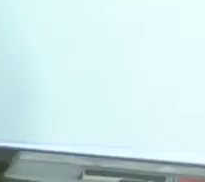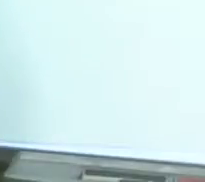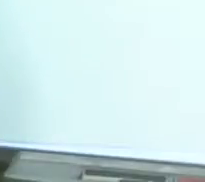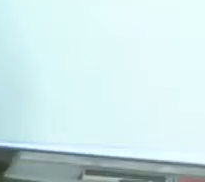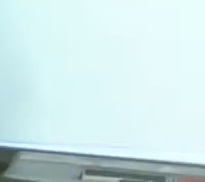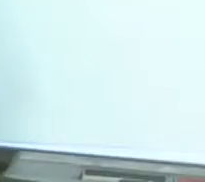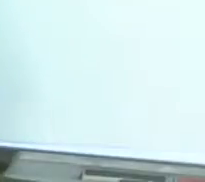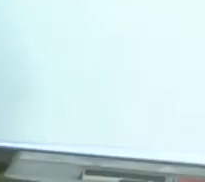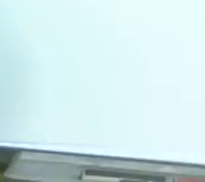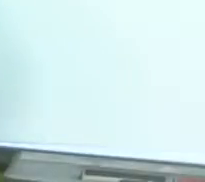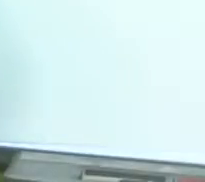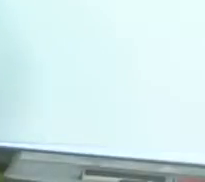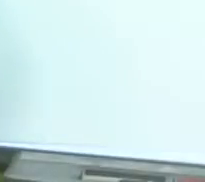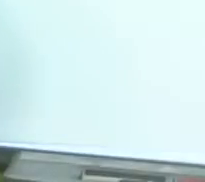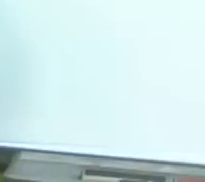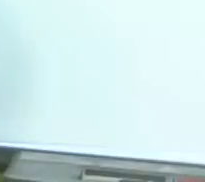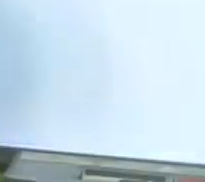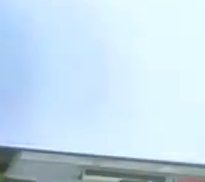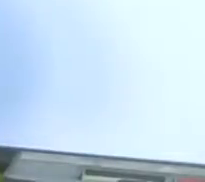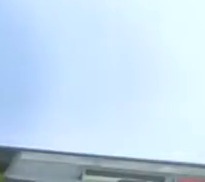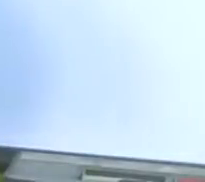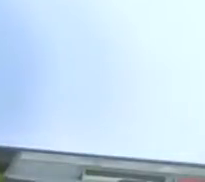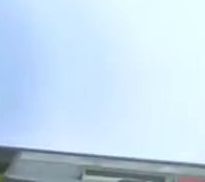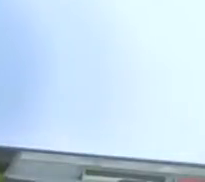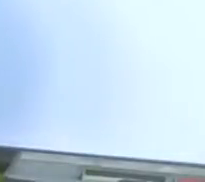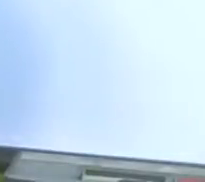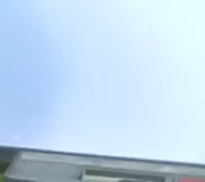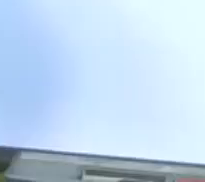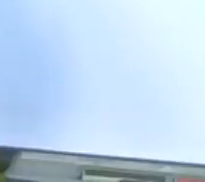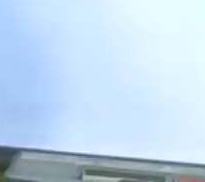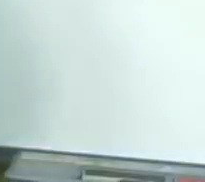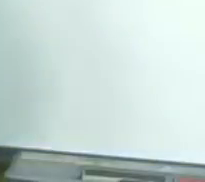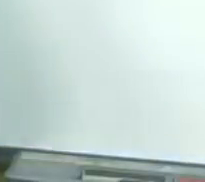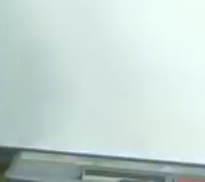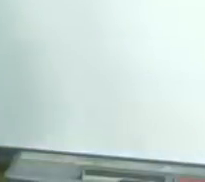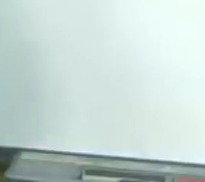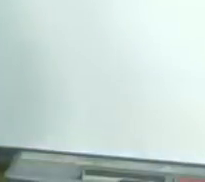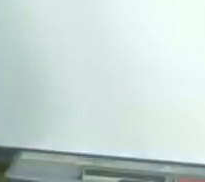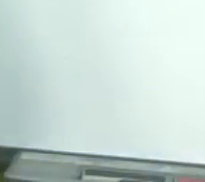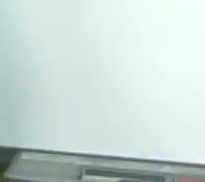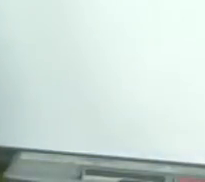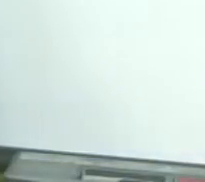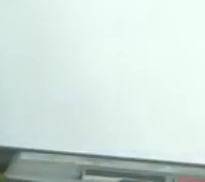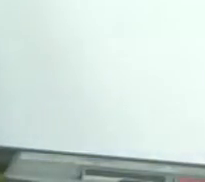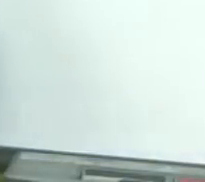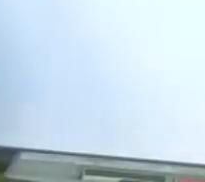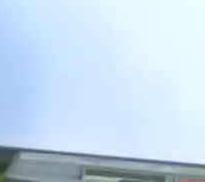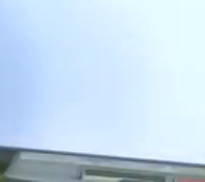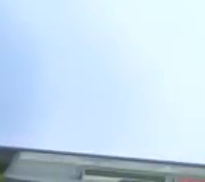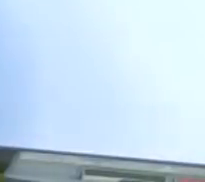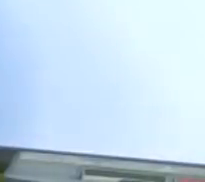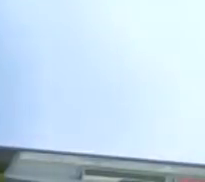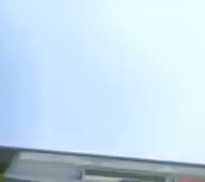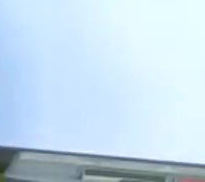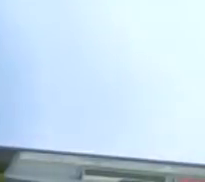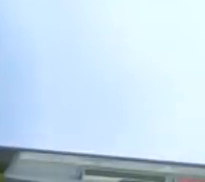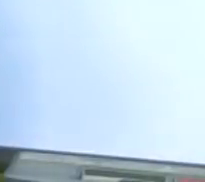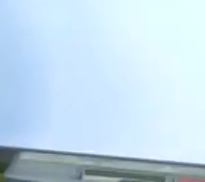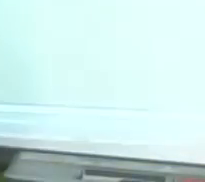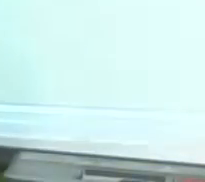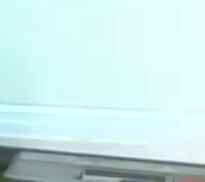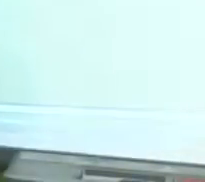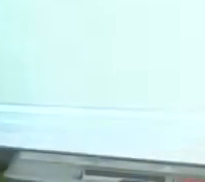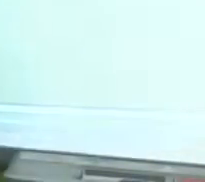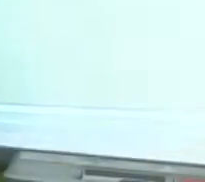importante ele saber porque a gente não precisa só saber mexer nos cabos e fazer funcionar, mas sim saber as entidades que estão